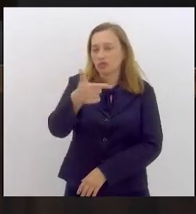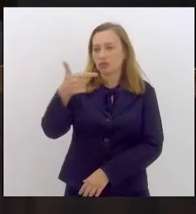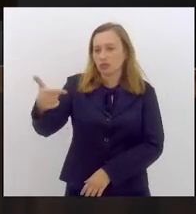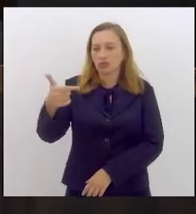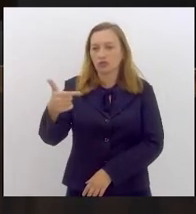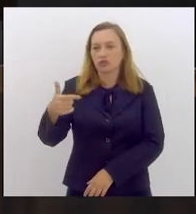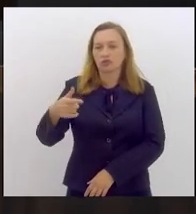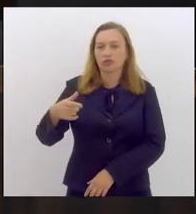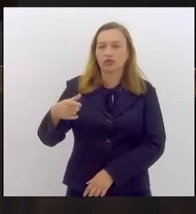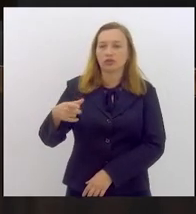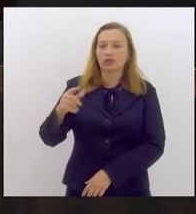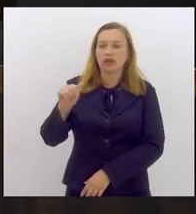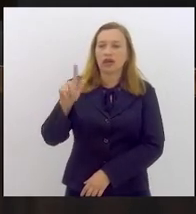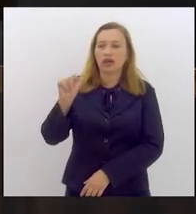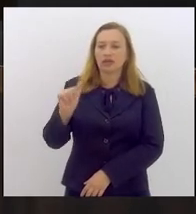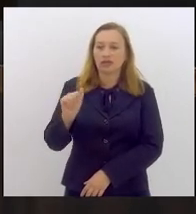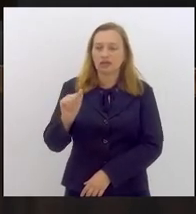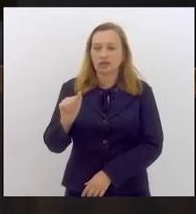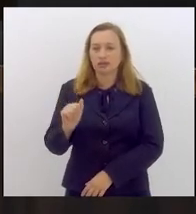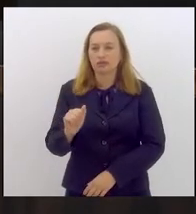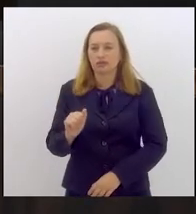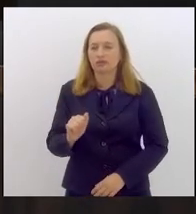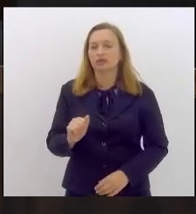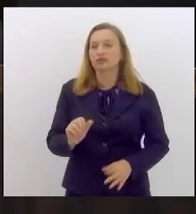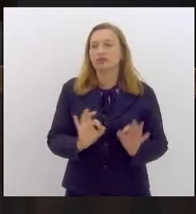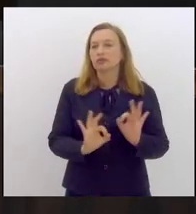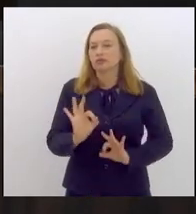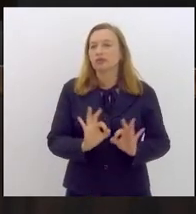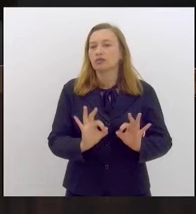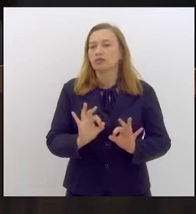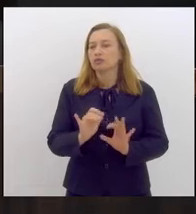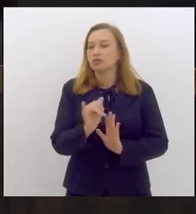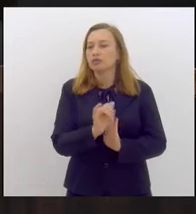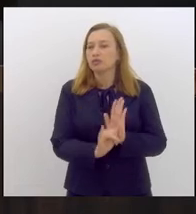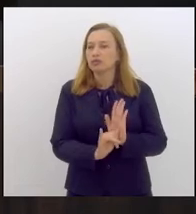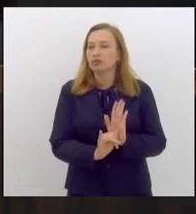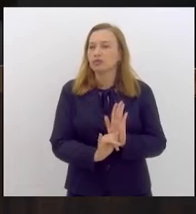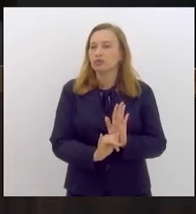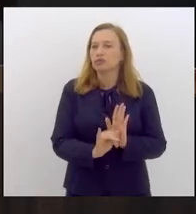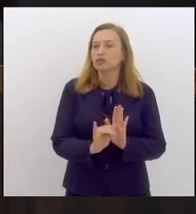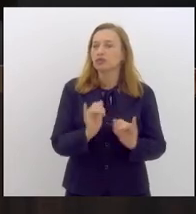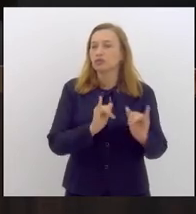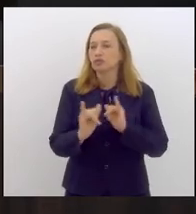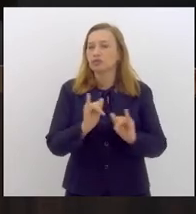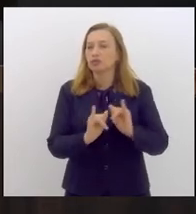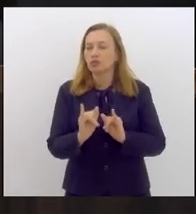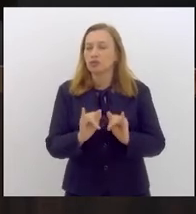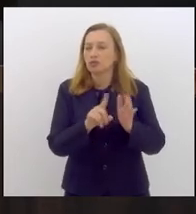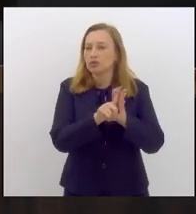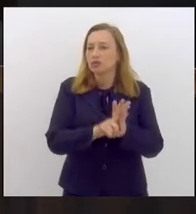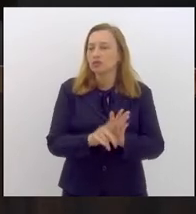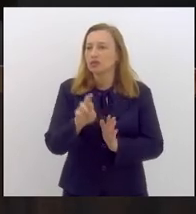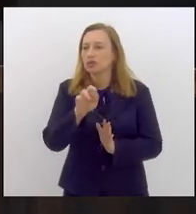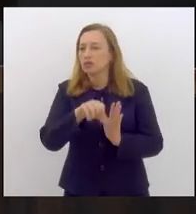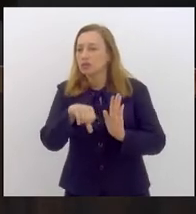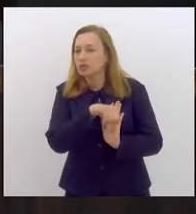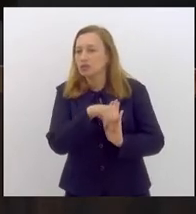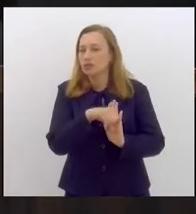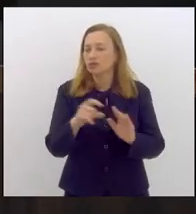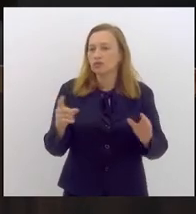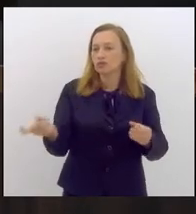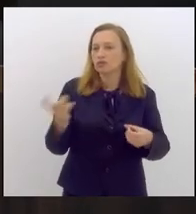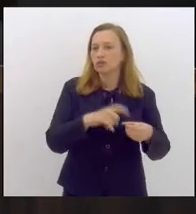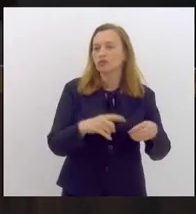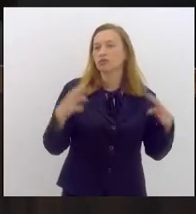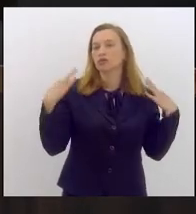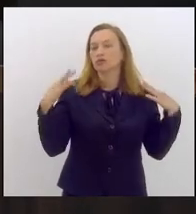5542/22, de autoria da Alana Passos. É elaboração de relatório com estatísticas relacionadas à análise criminal voltada ao turismo